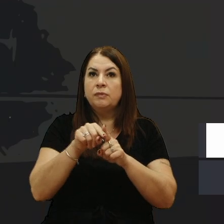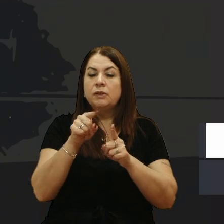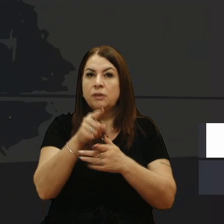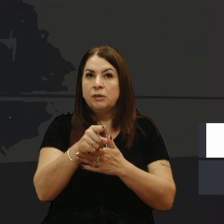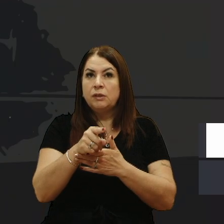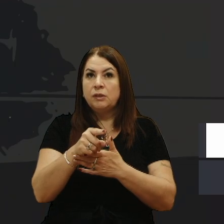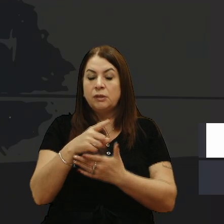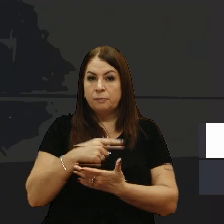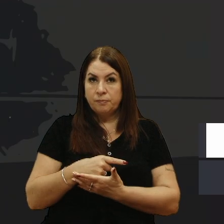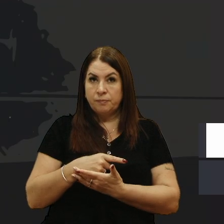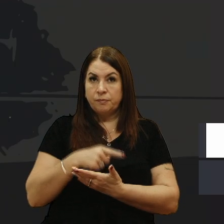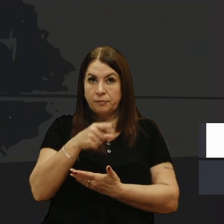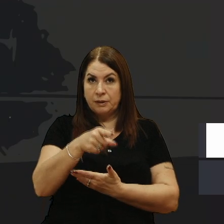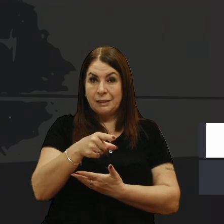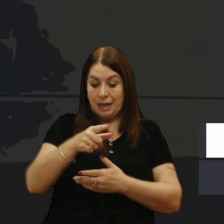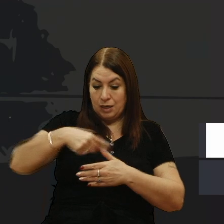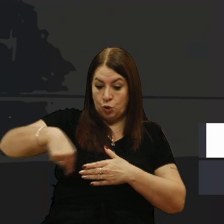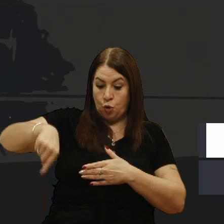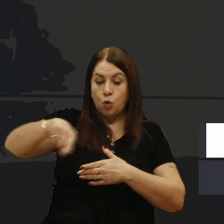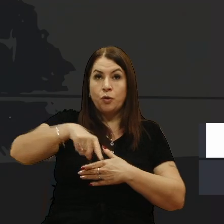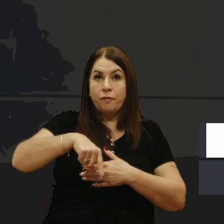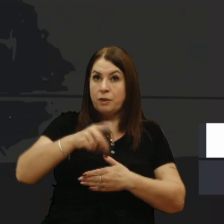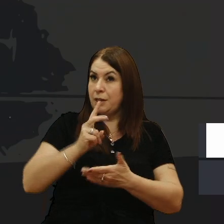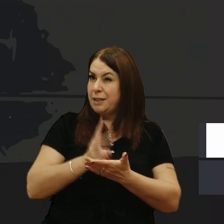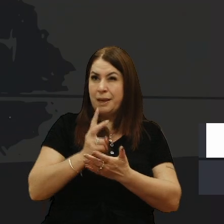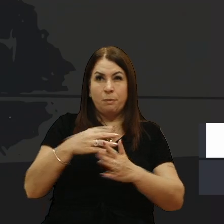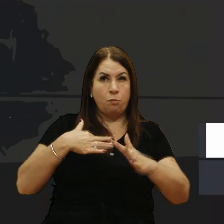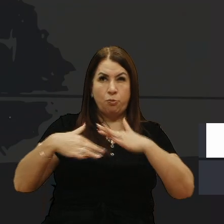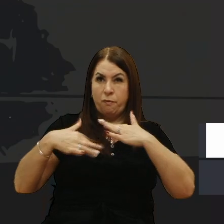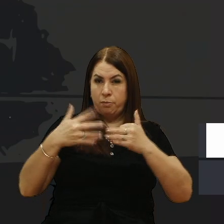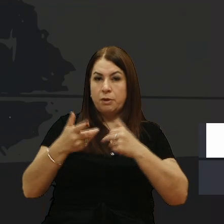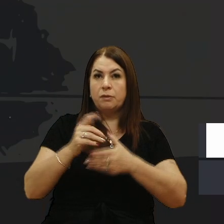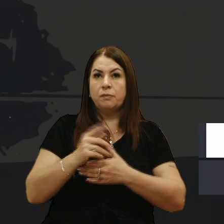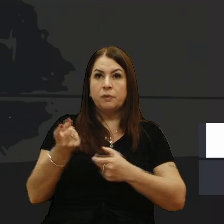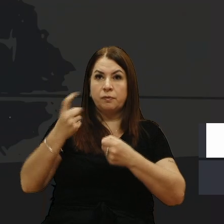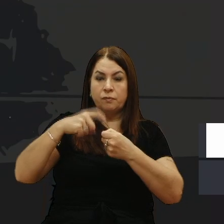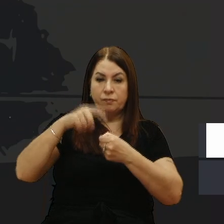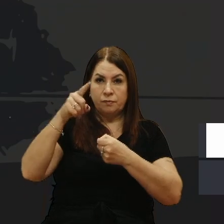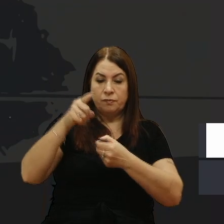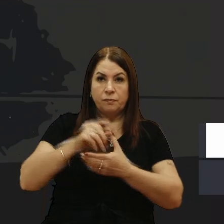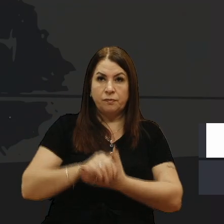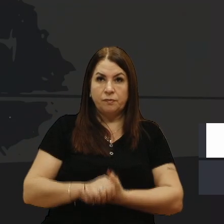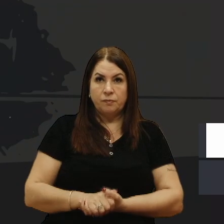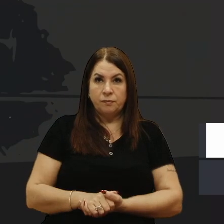A gente tem um fluxo da rodovia constante. Aí volte, por favor, lá naqueles...